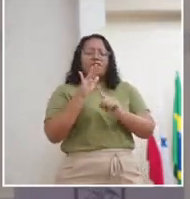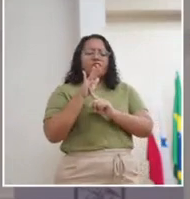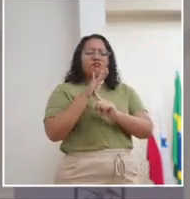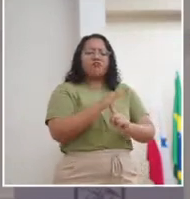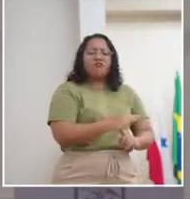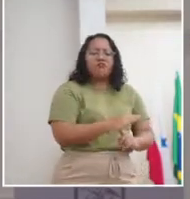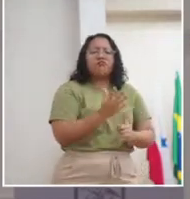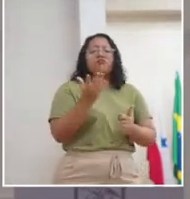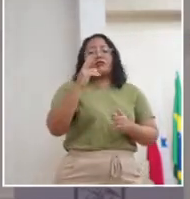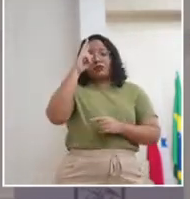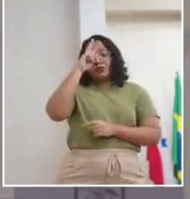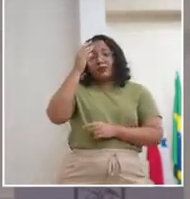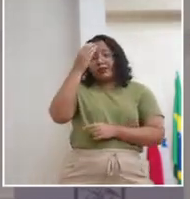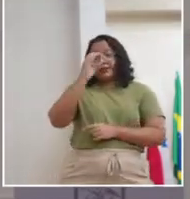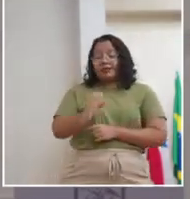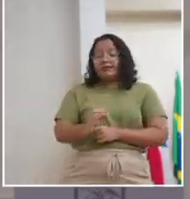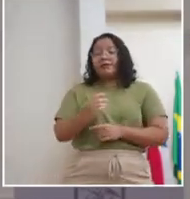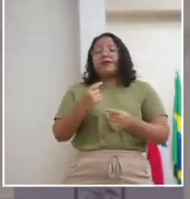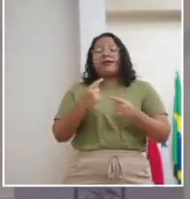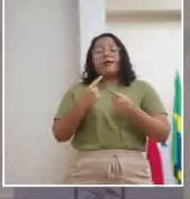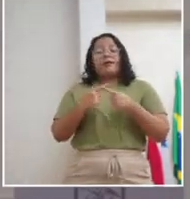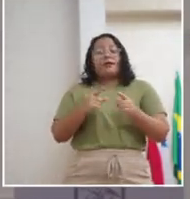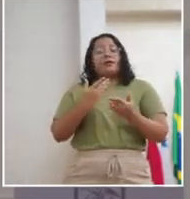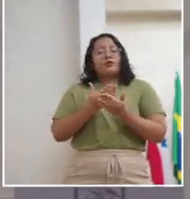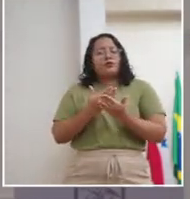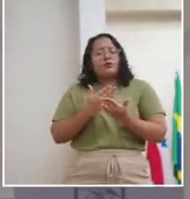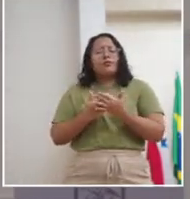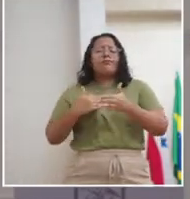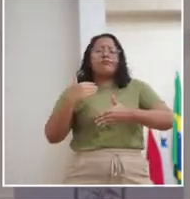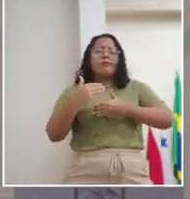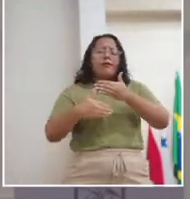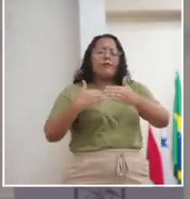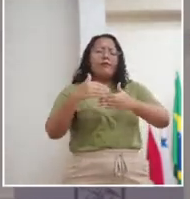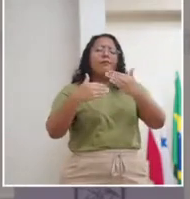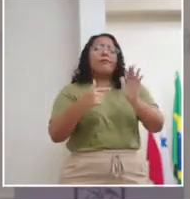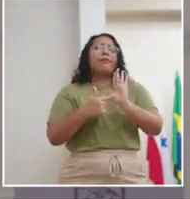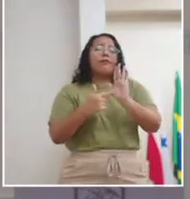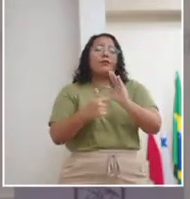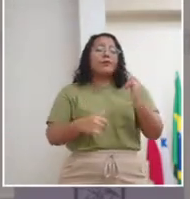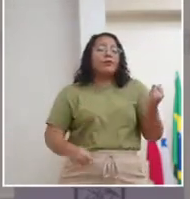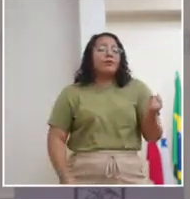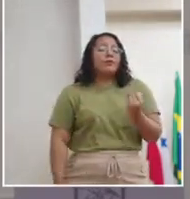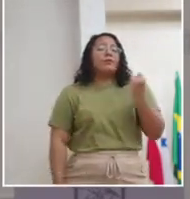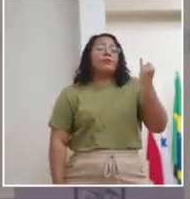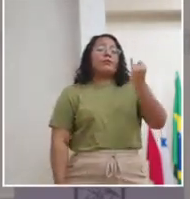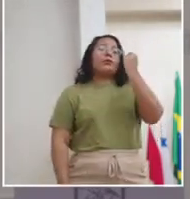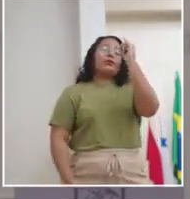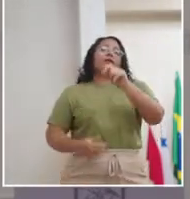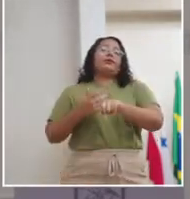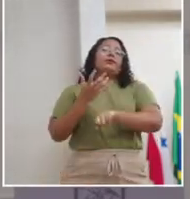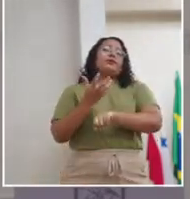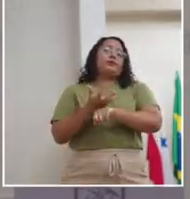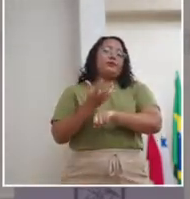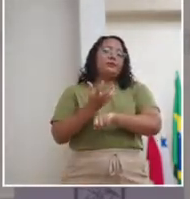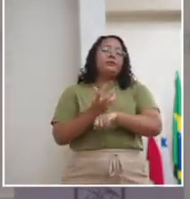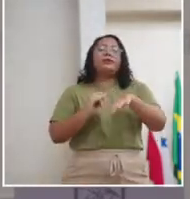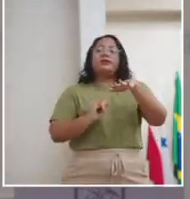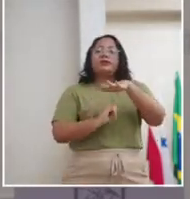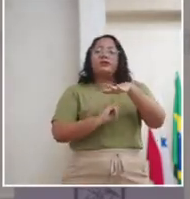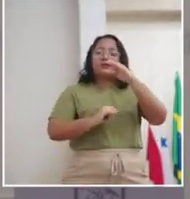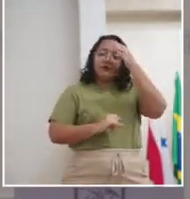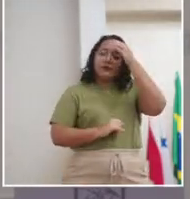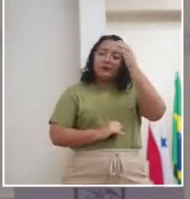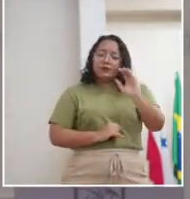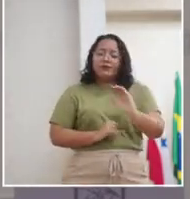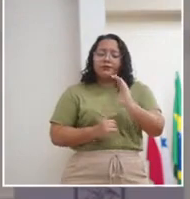das ciências. Contudo, o estudo de seus percursos demonstra importantes formas pelas quais as disciplinas e as instituições